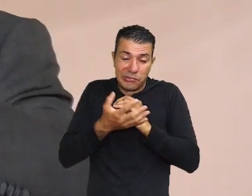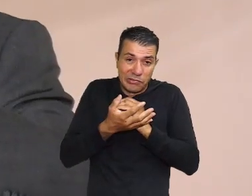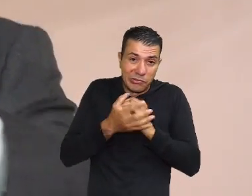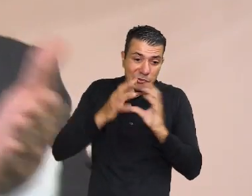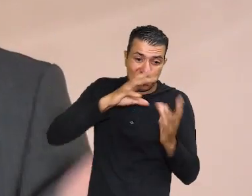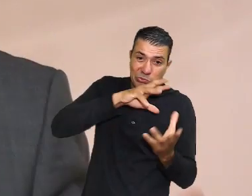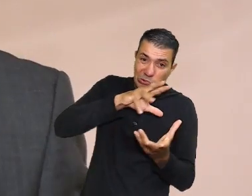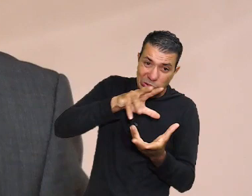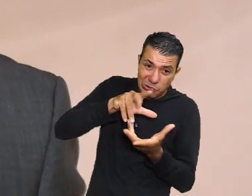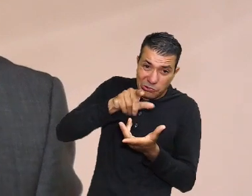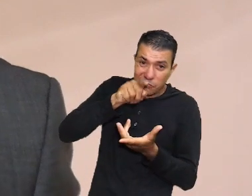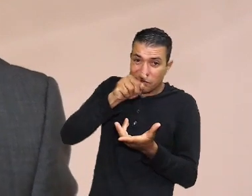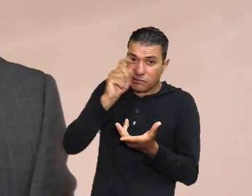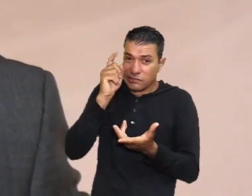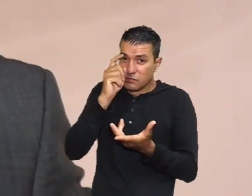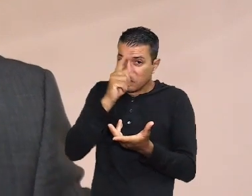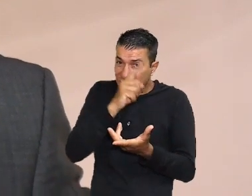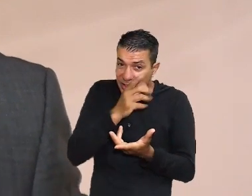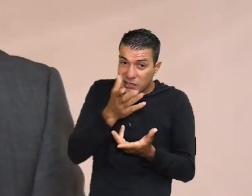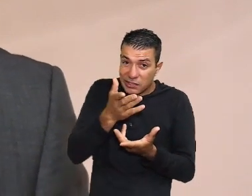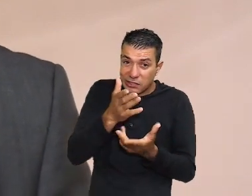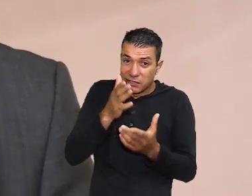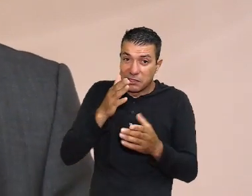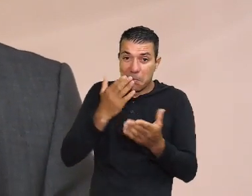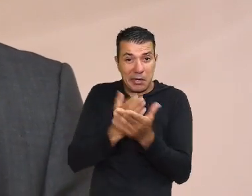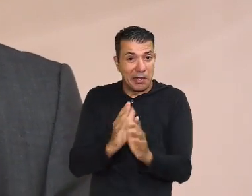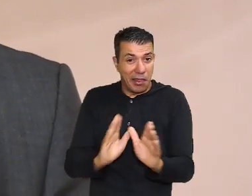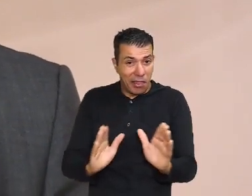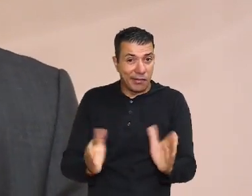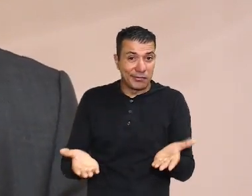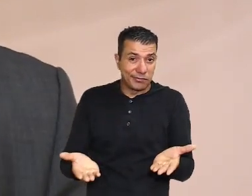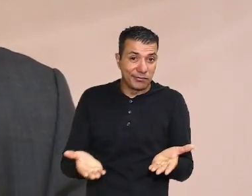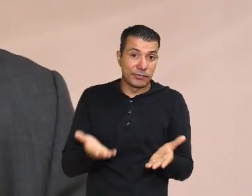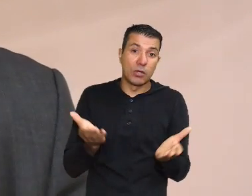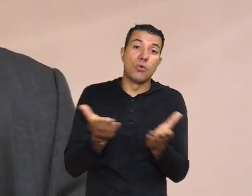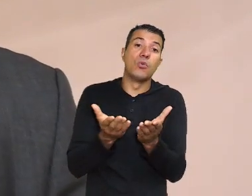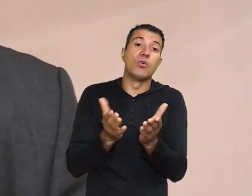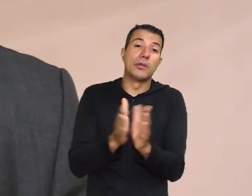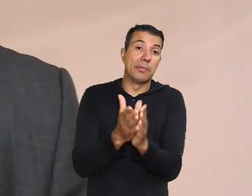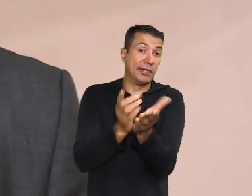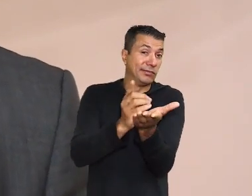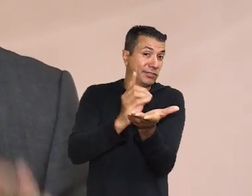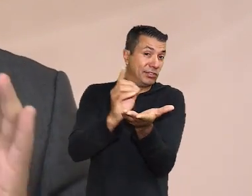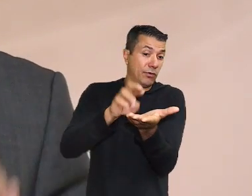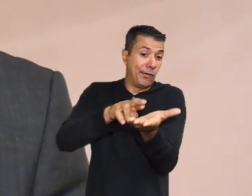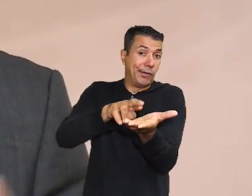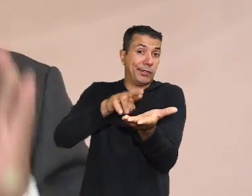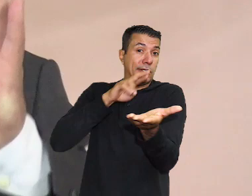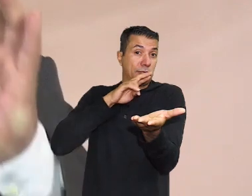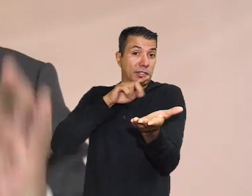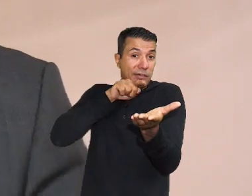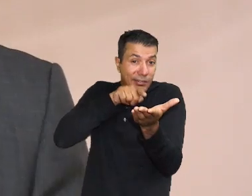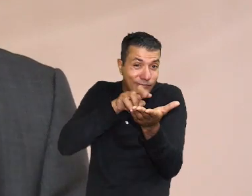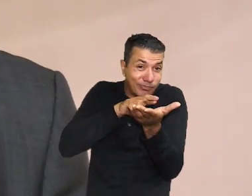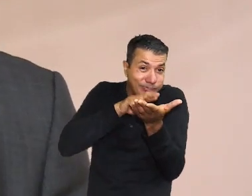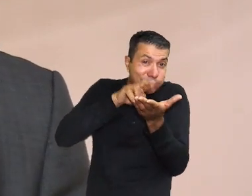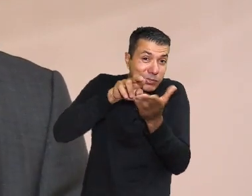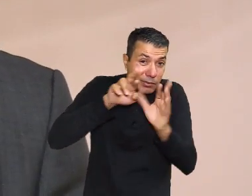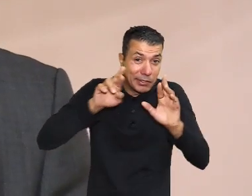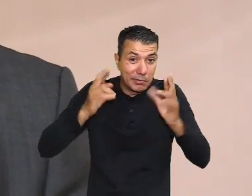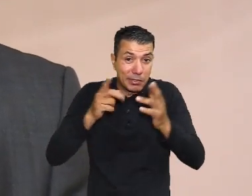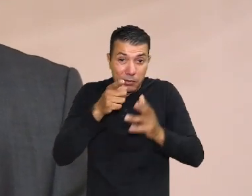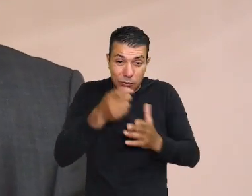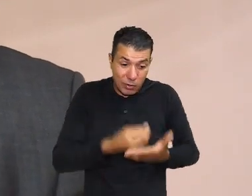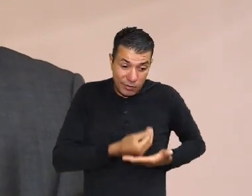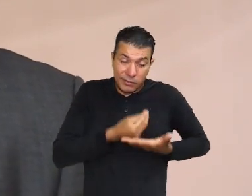Quem sabe eu esteja falando nessa noite para alguém que perdeu um ente querido, mas hoje a Bíblia, ela vai trazer conforto e esperança para a sua